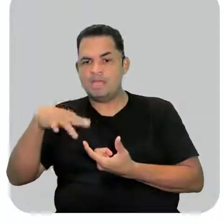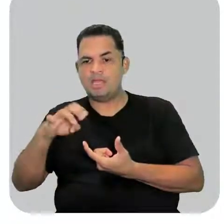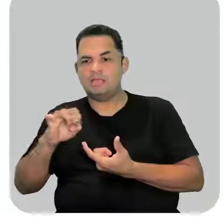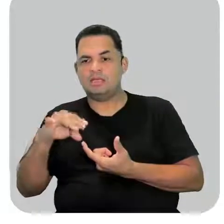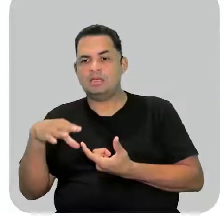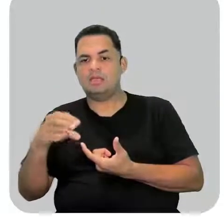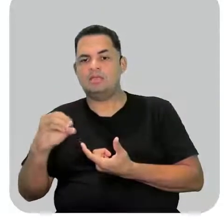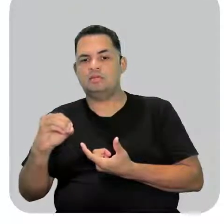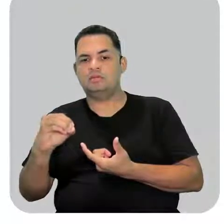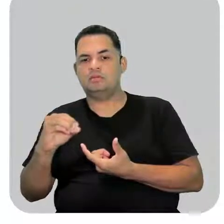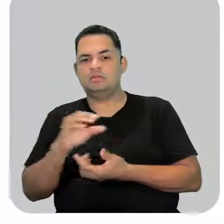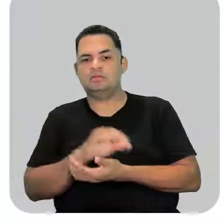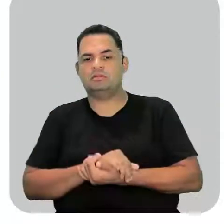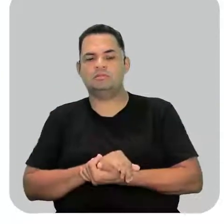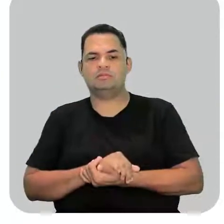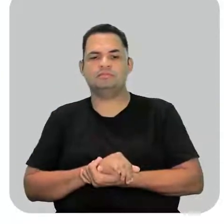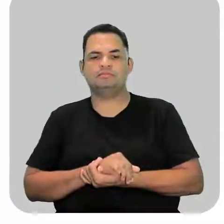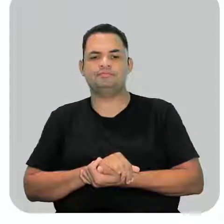metano. Então, fica